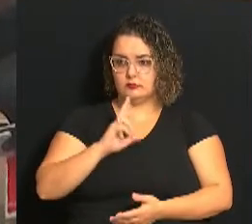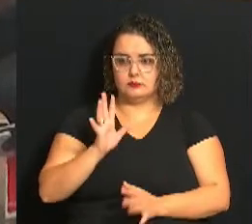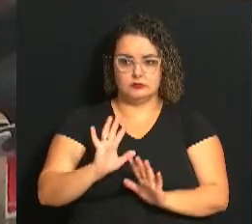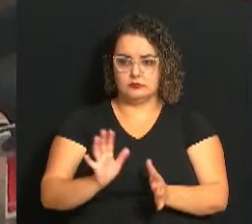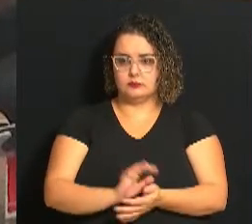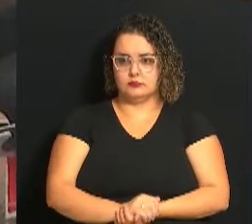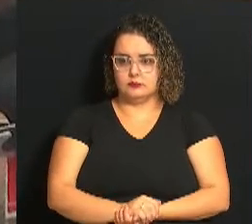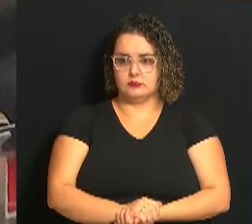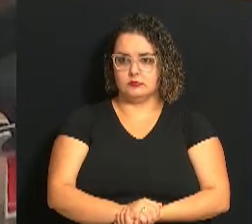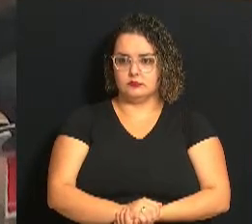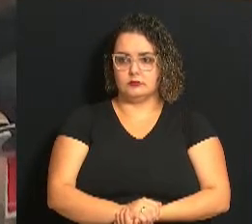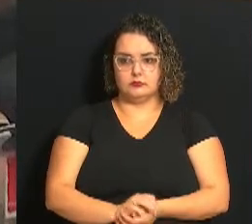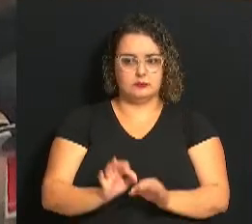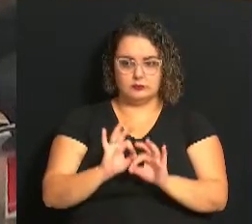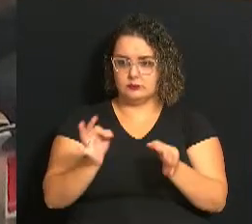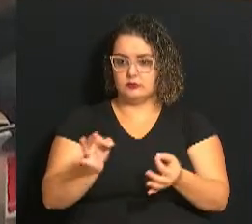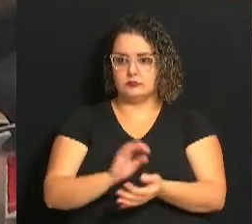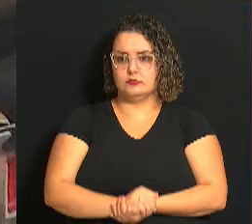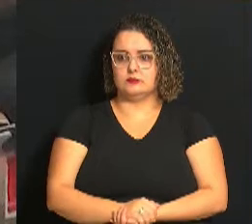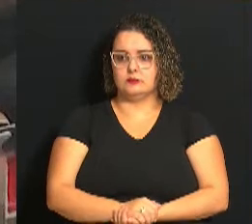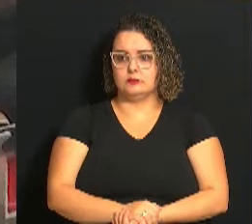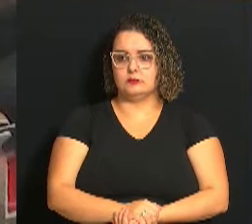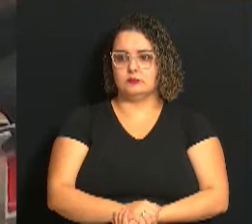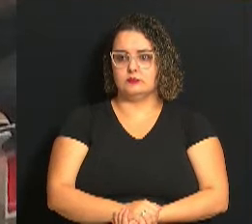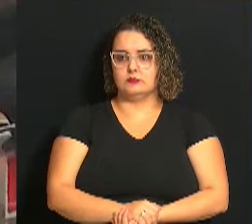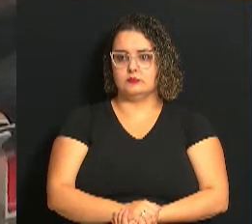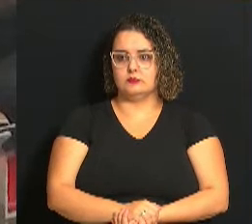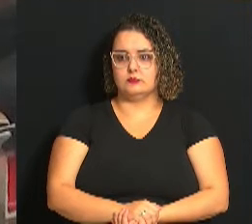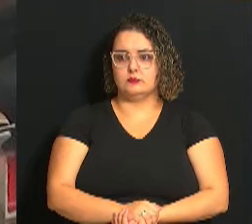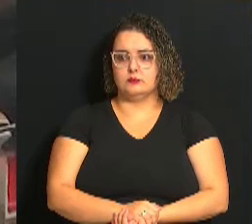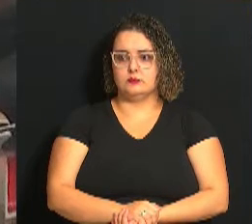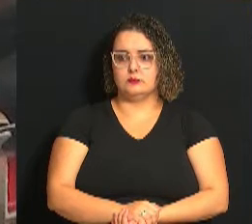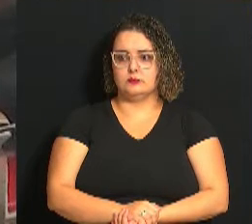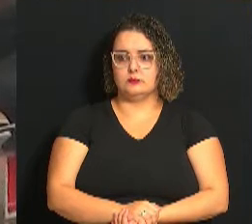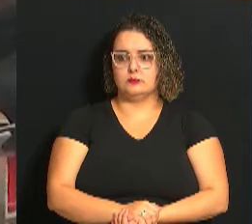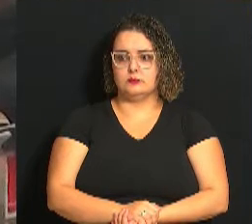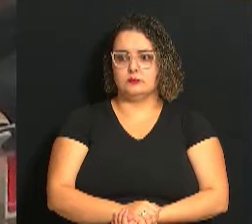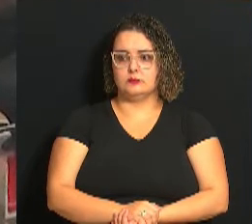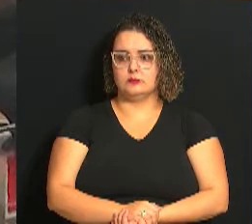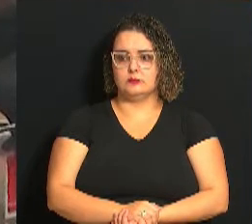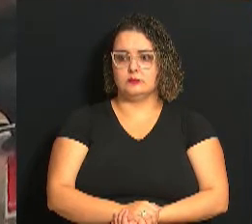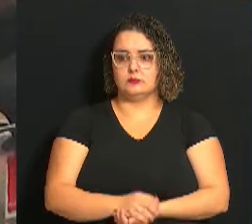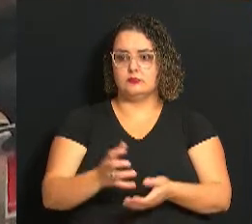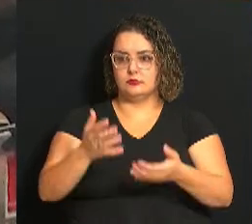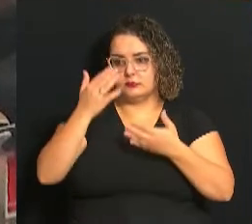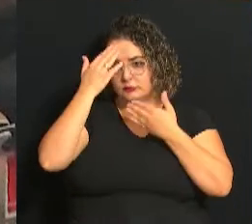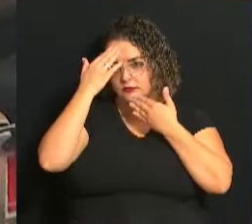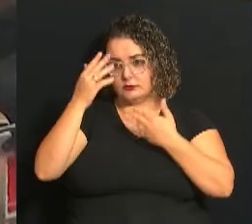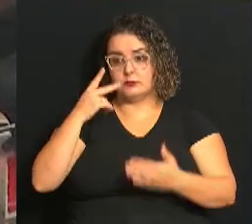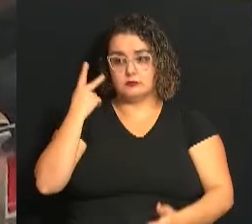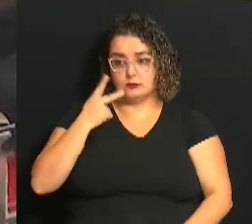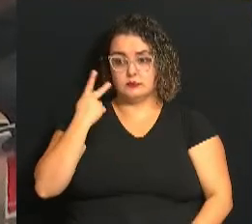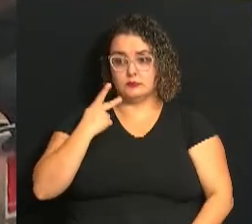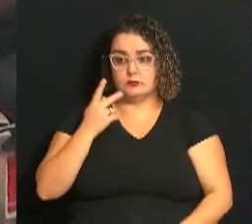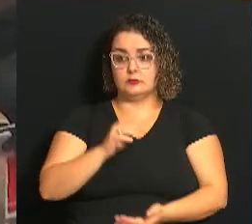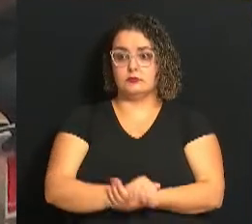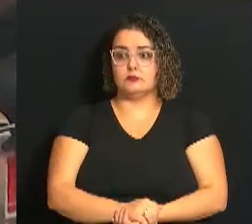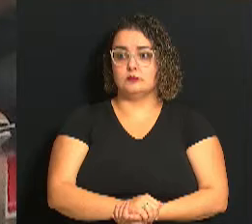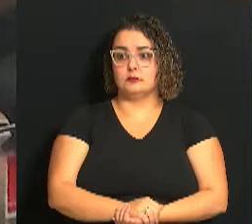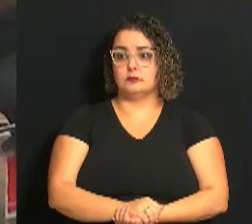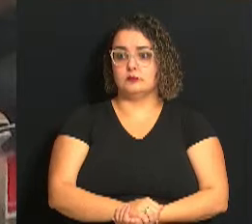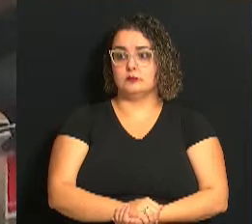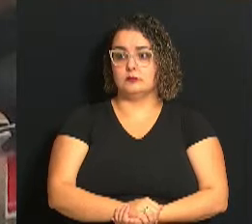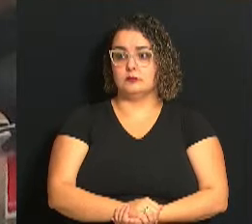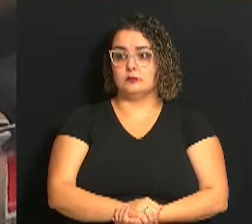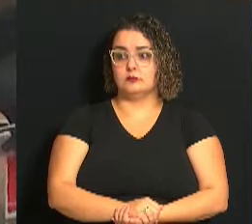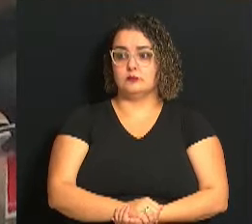Está contemplado. Está sim. Então, diante de todo o exposto, eu gostaria de agradecer os vereadores, tá bom? Gostaria de agradecer. Temos